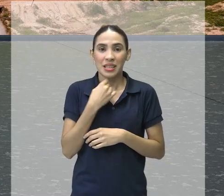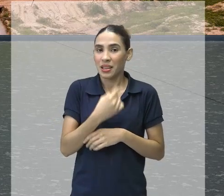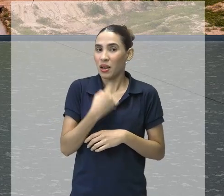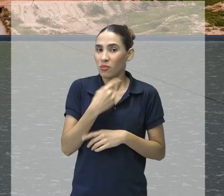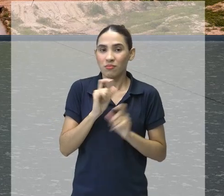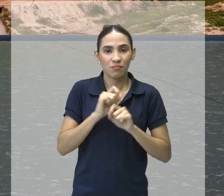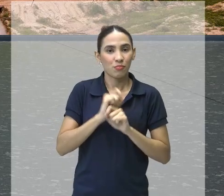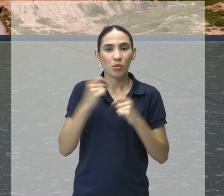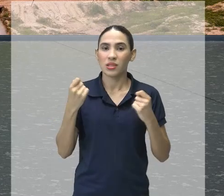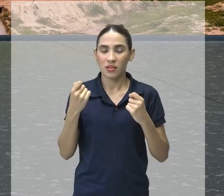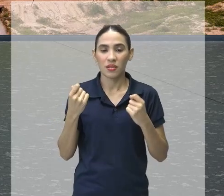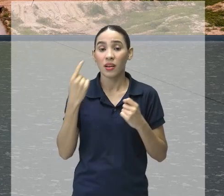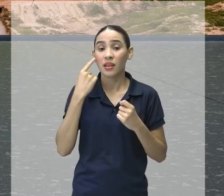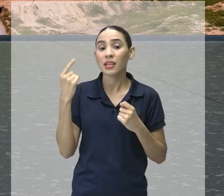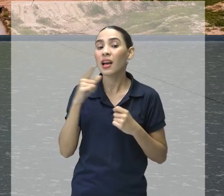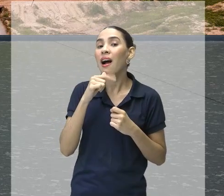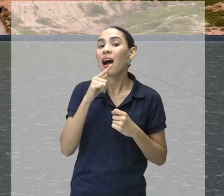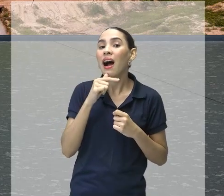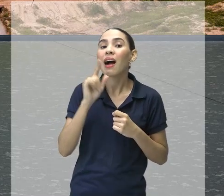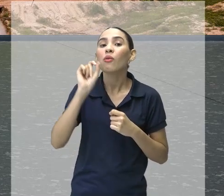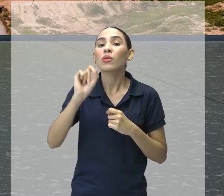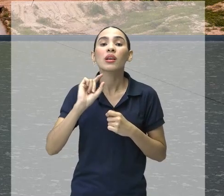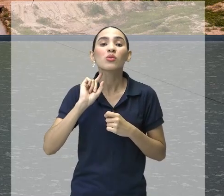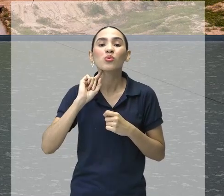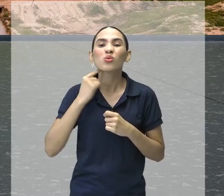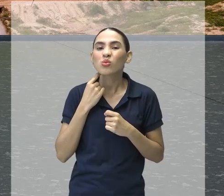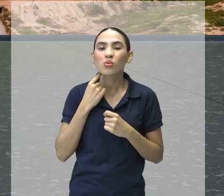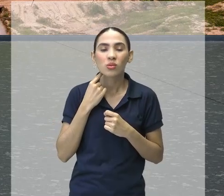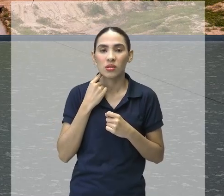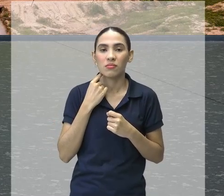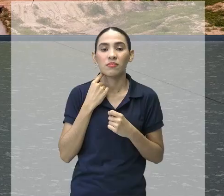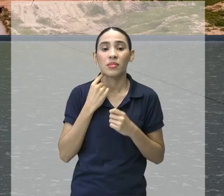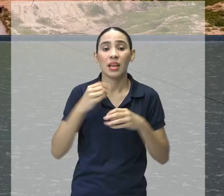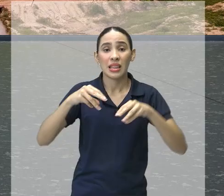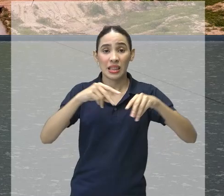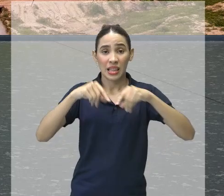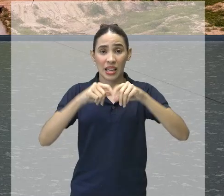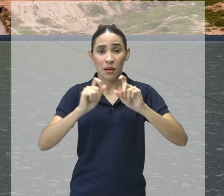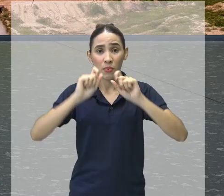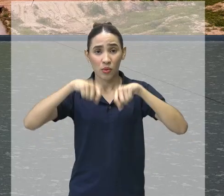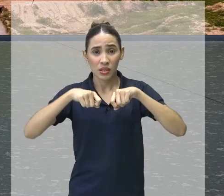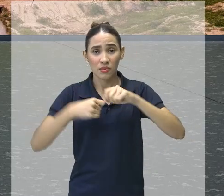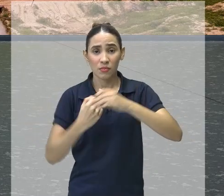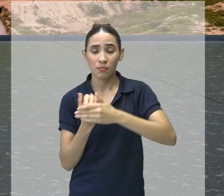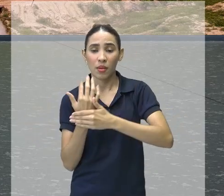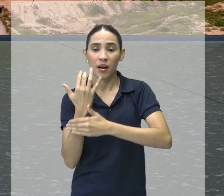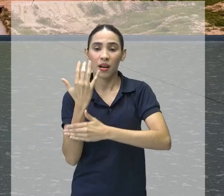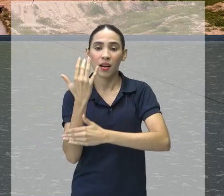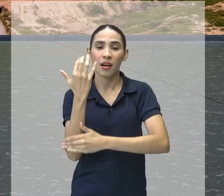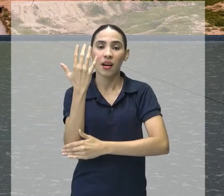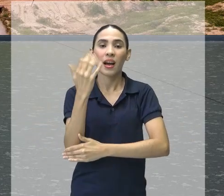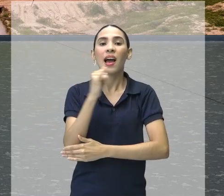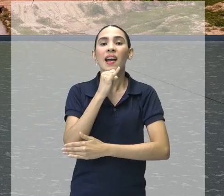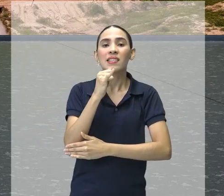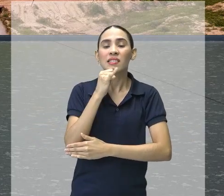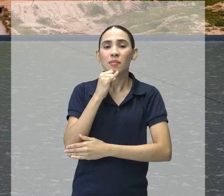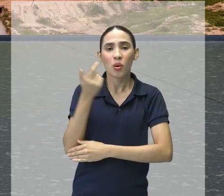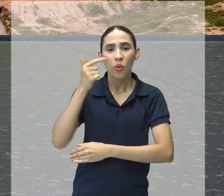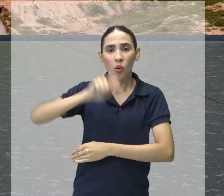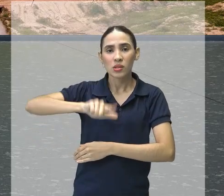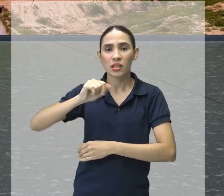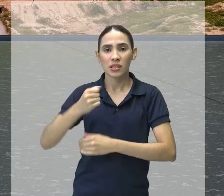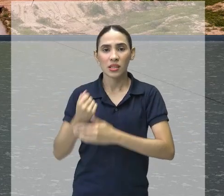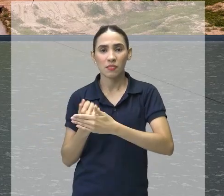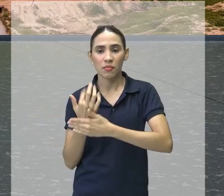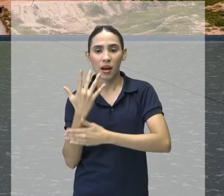não é possível. Essas águas estão mortas. Essa terra é possível plantar para que nasça aqui